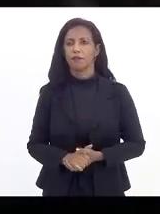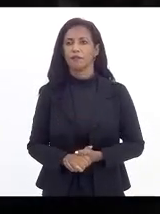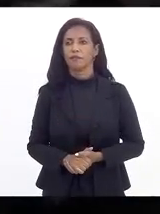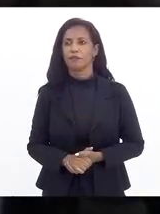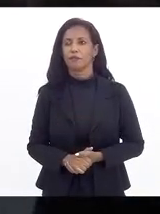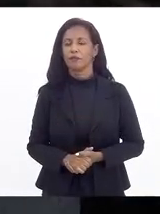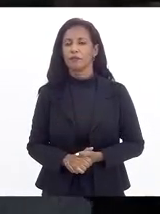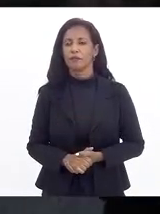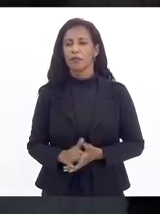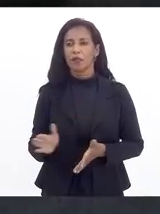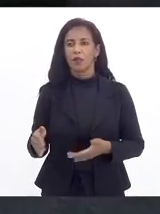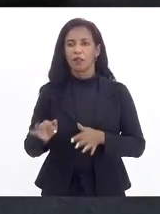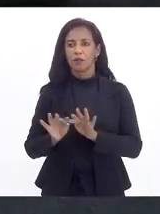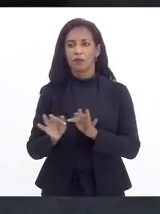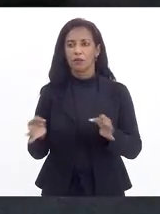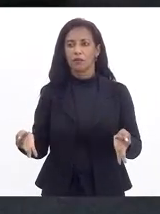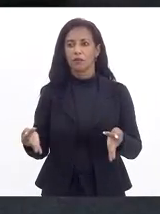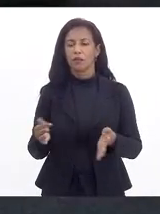está apenas